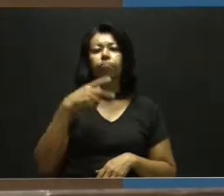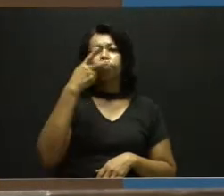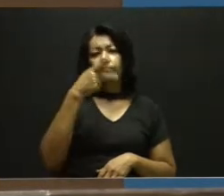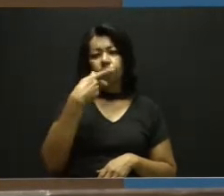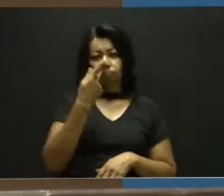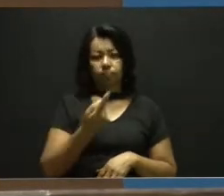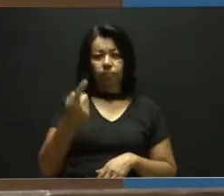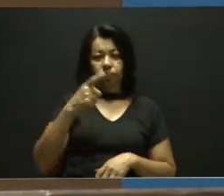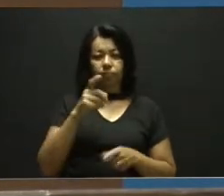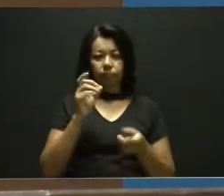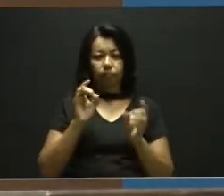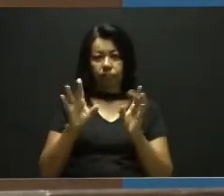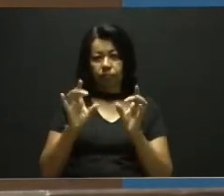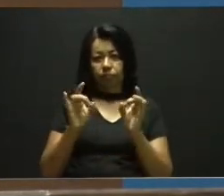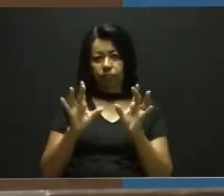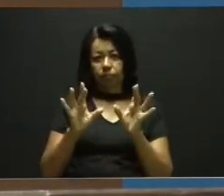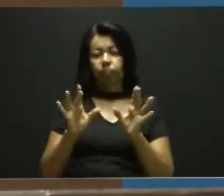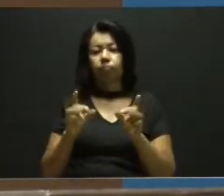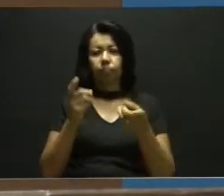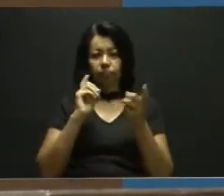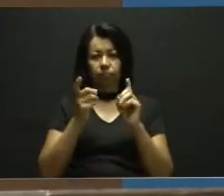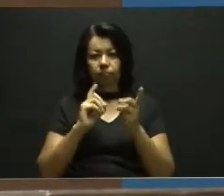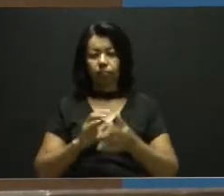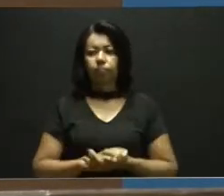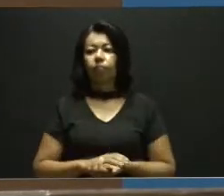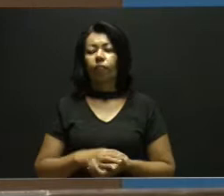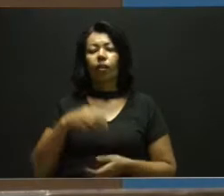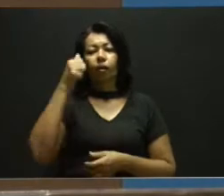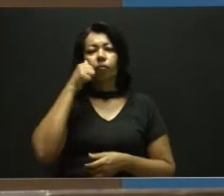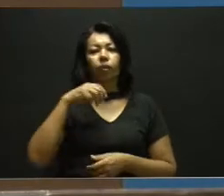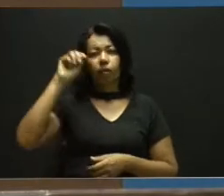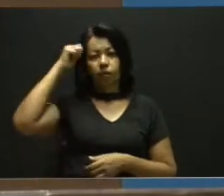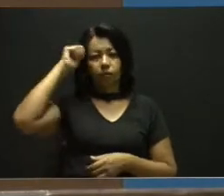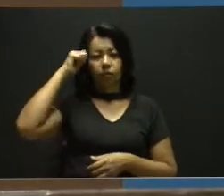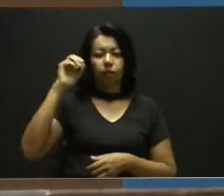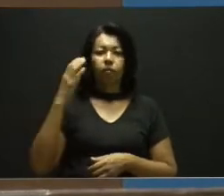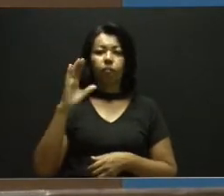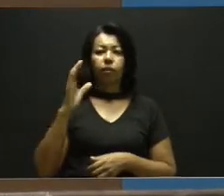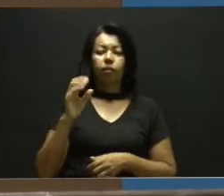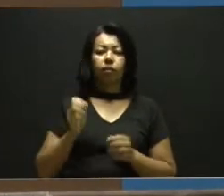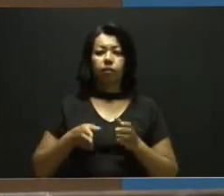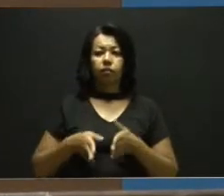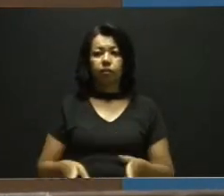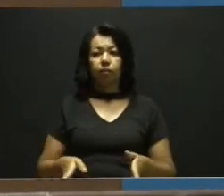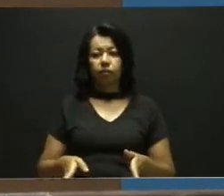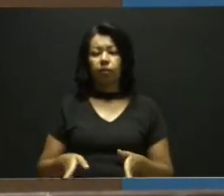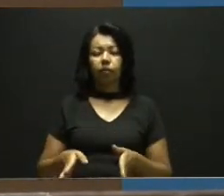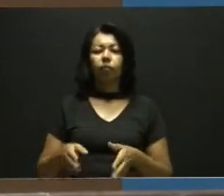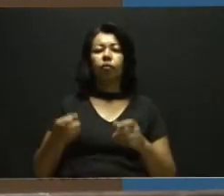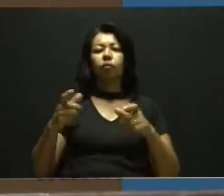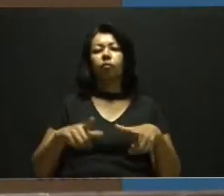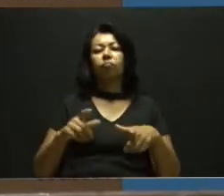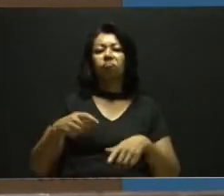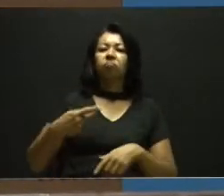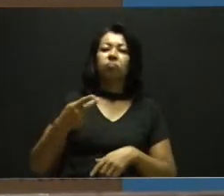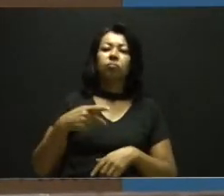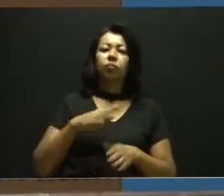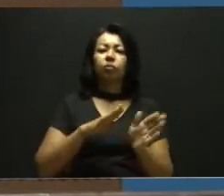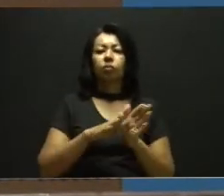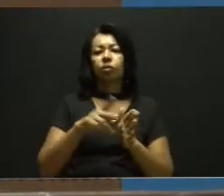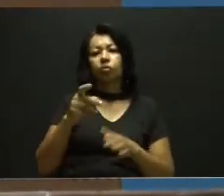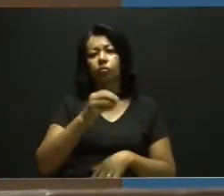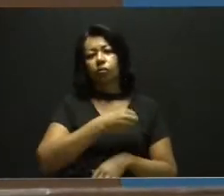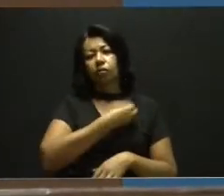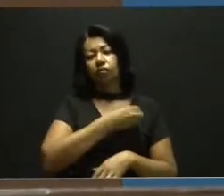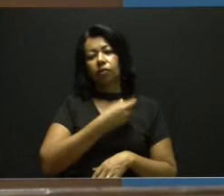deste ato solene uma mulher negra e cubatense de nascimento à qual dedicou toda a sua vida em prol da